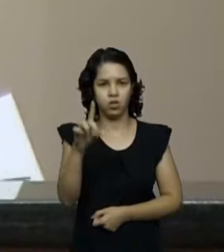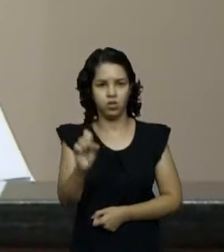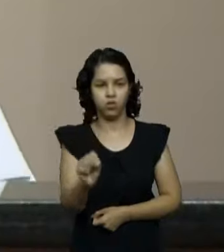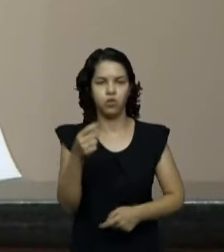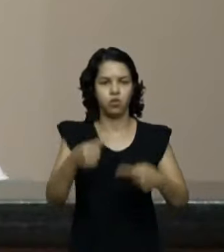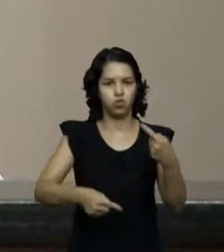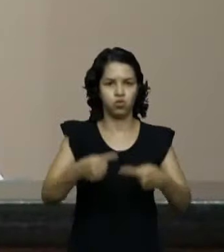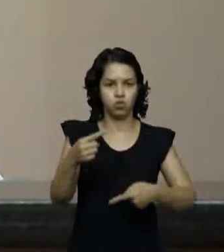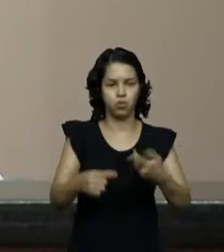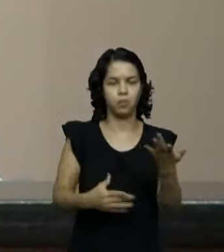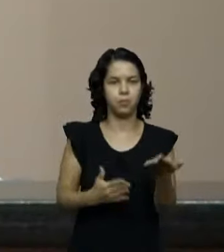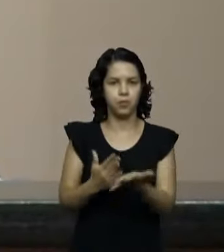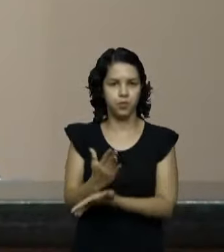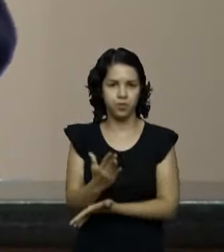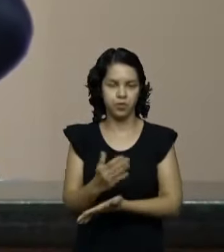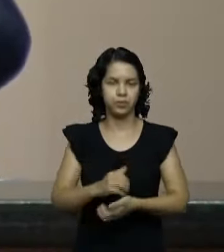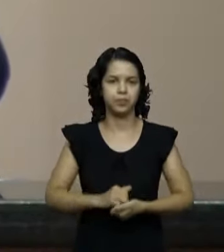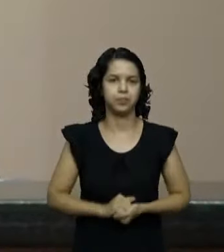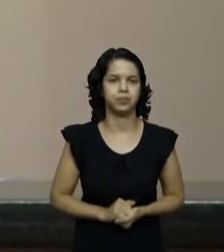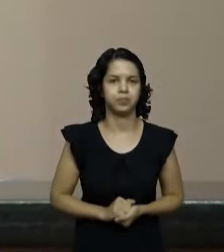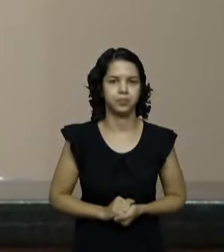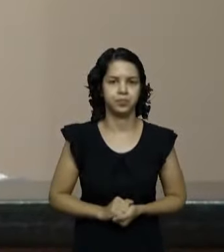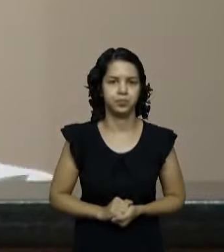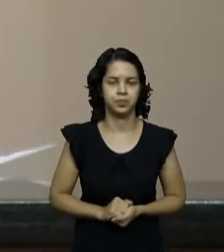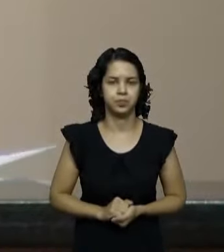votação, aprovado.